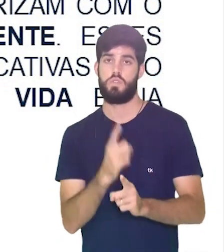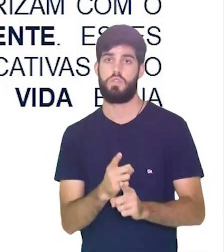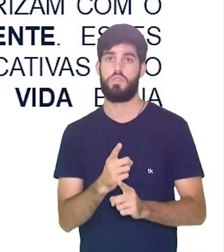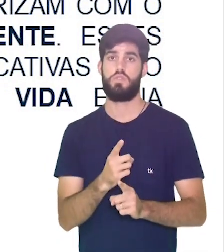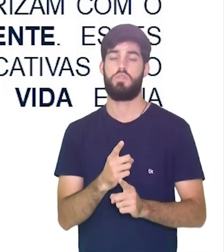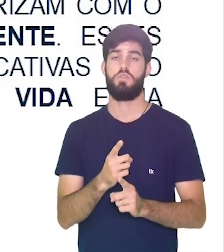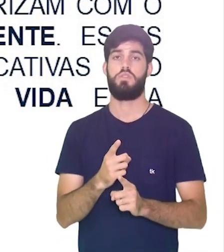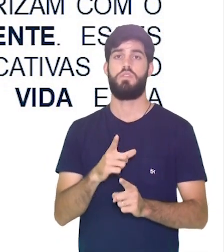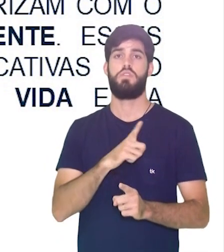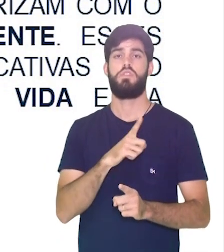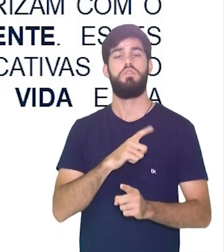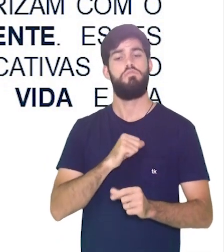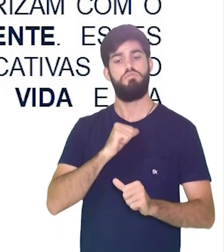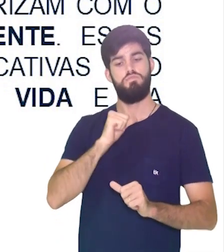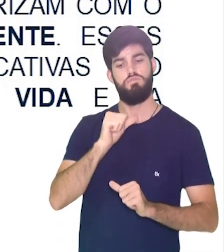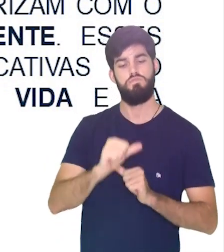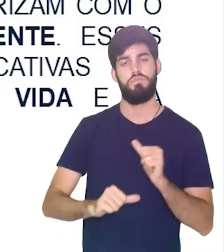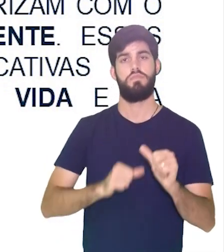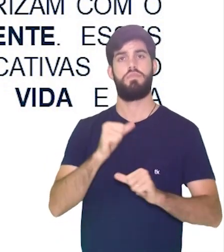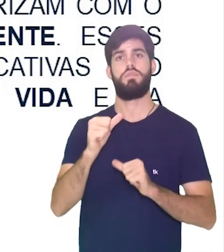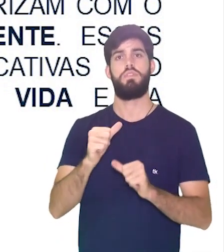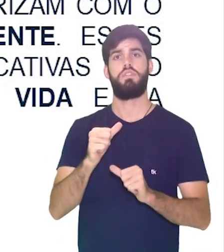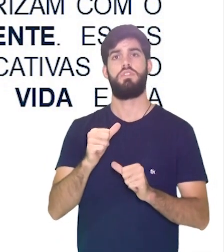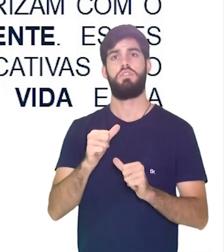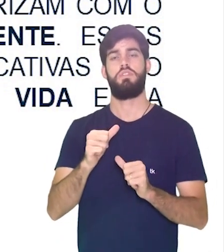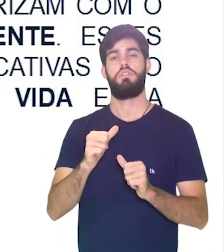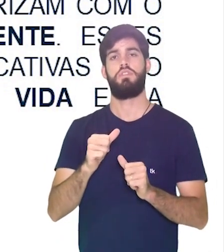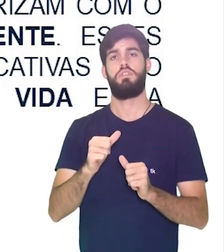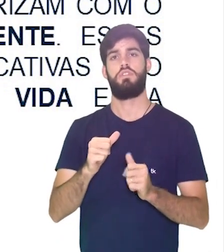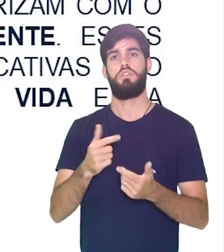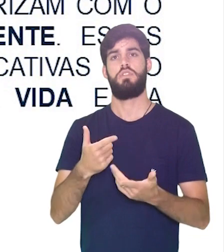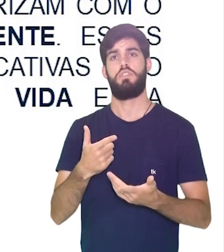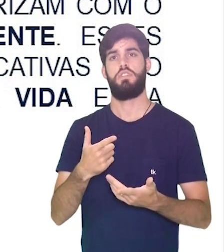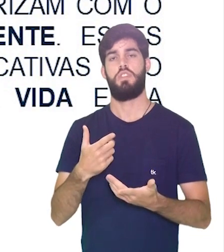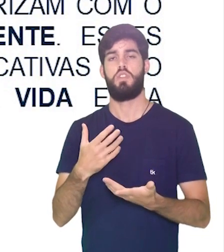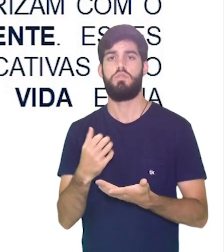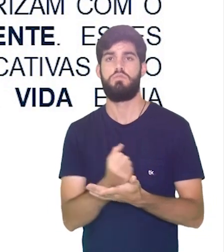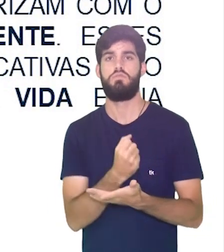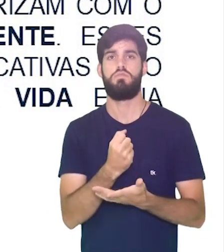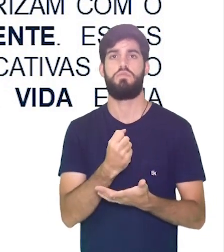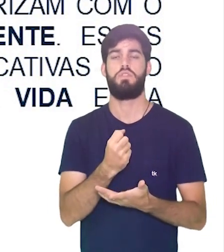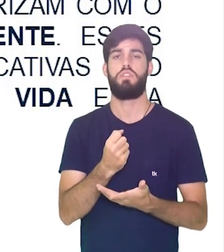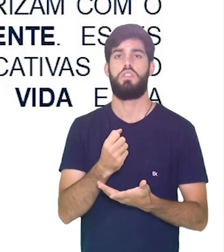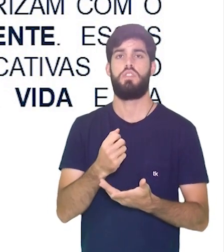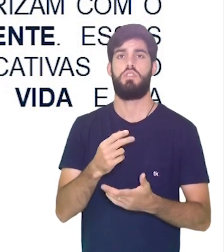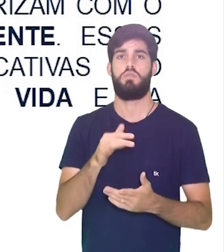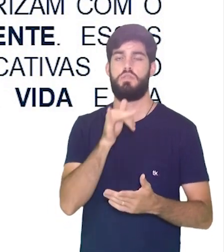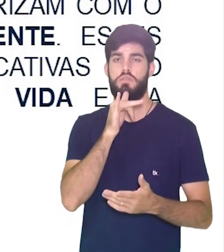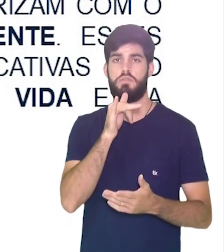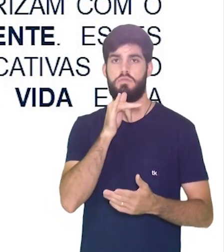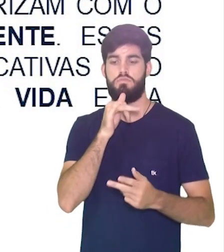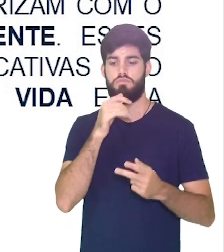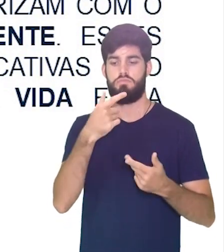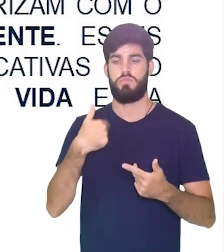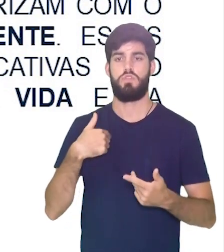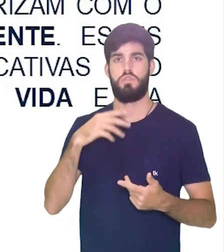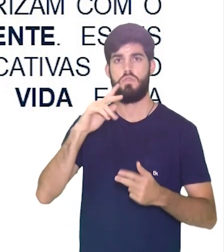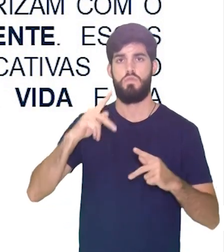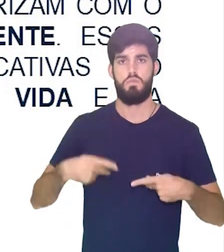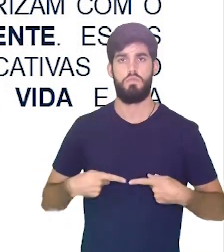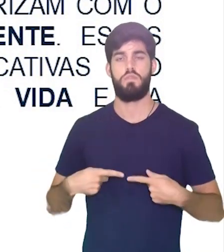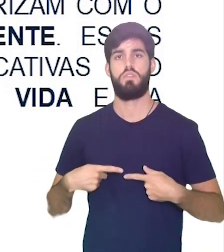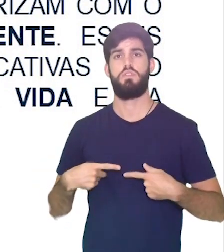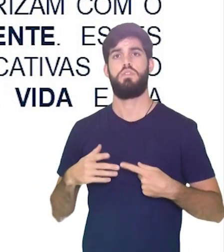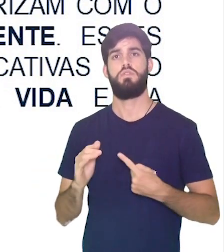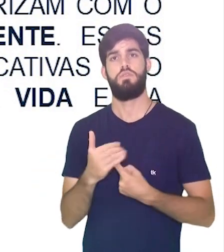Esses encontros geram transformações significativas no resgate da dignidade humana,